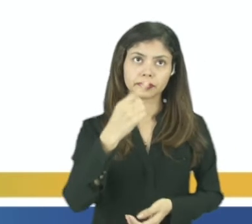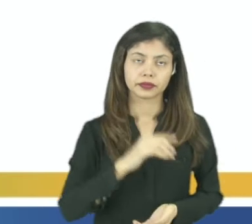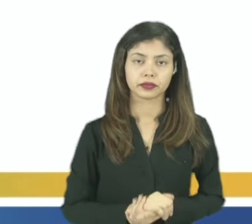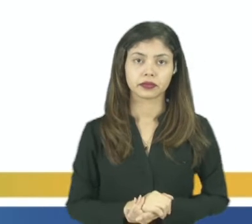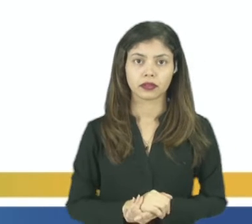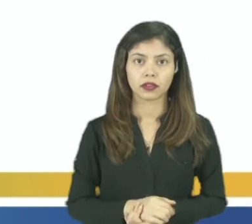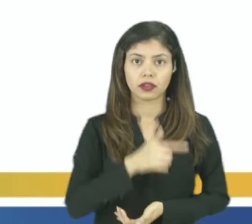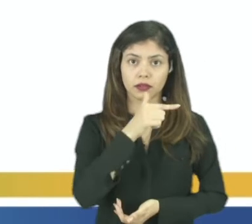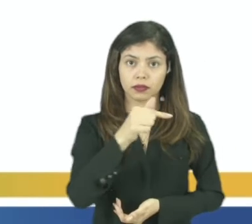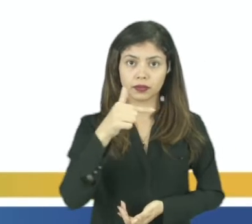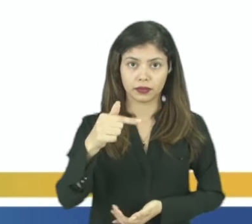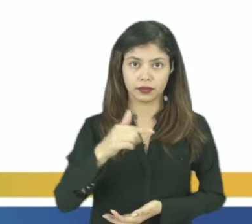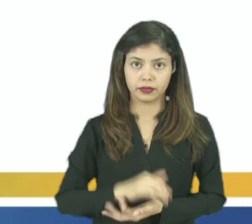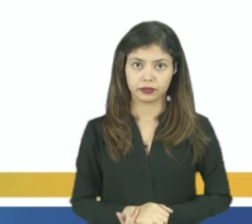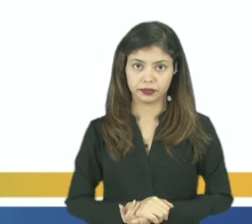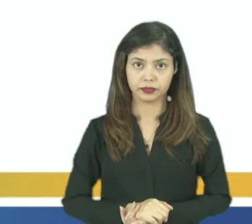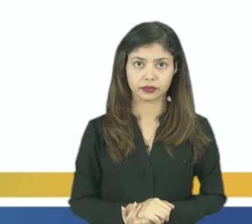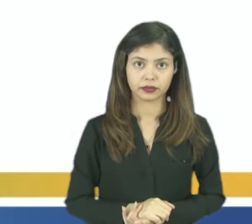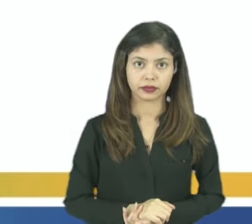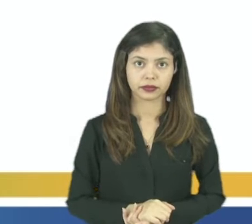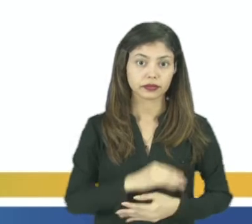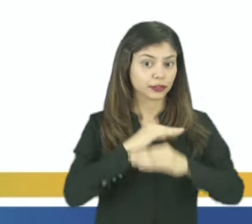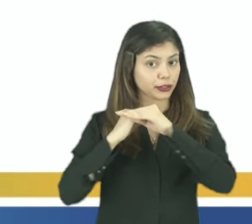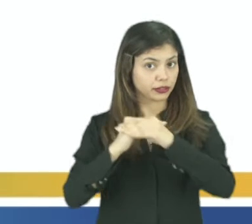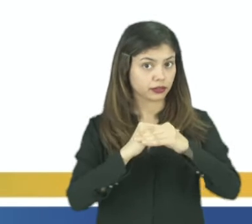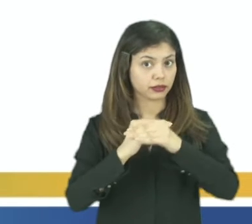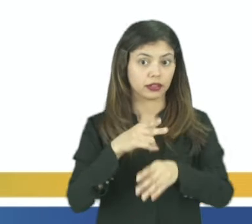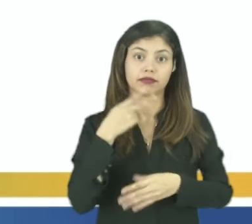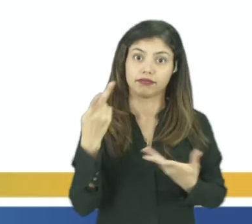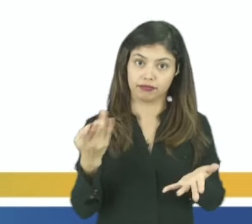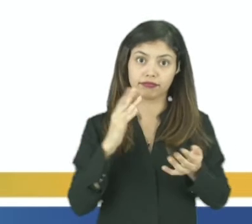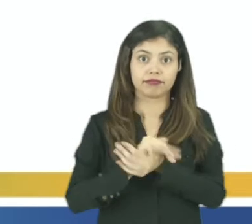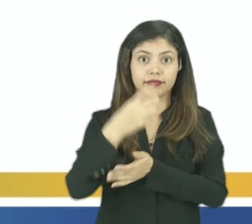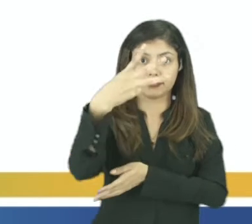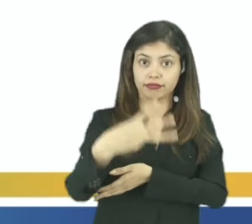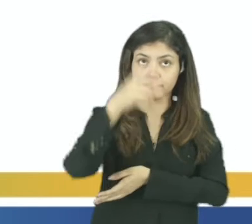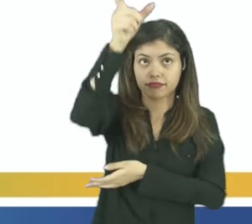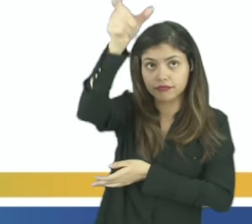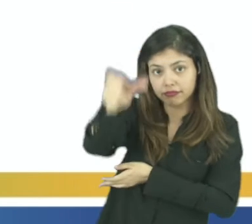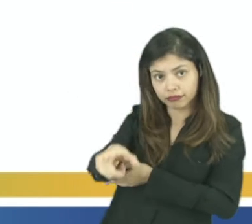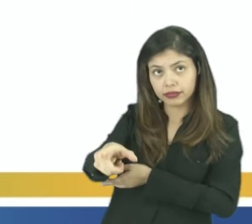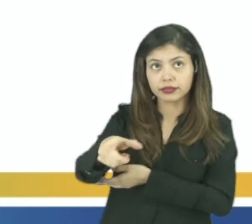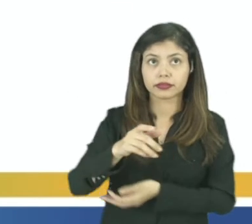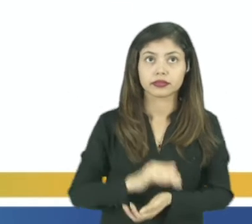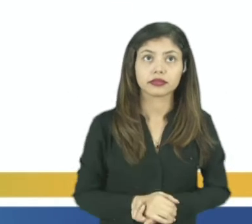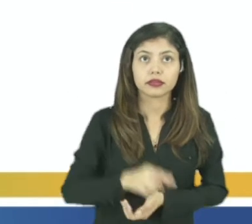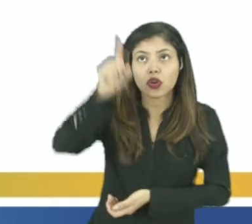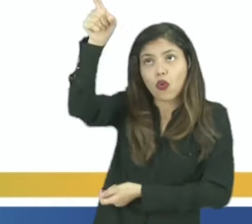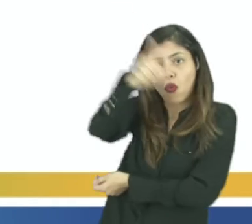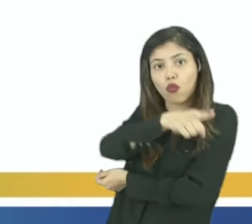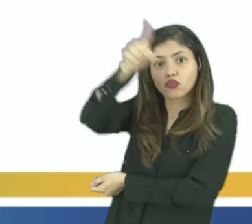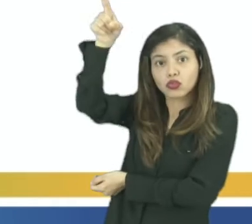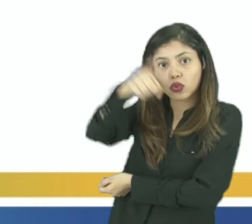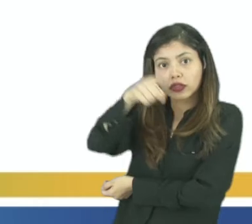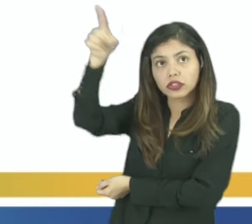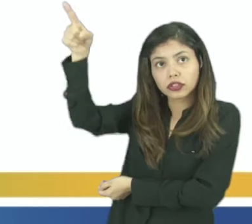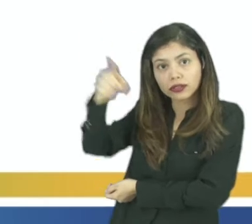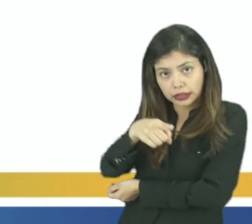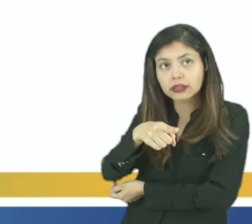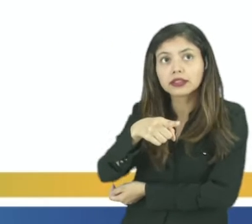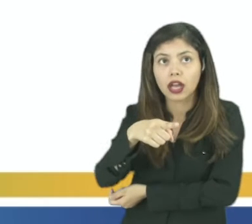será 77. De igual modo, na terceira diagonal, e aí nós teremos o produto de